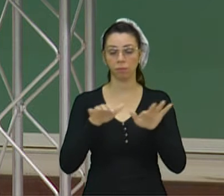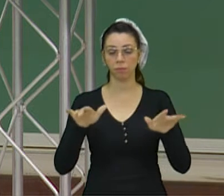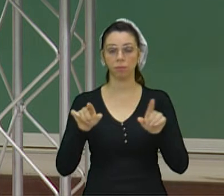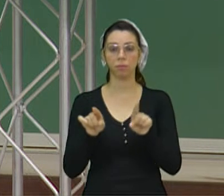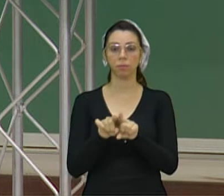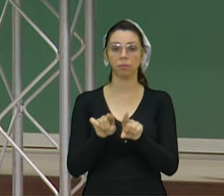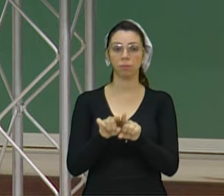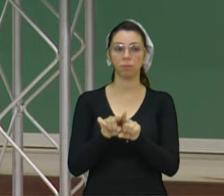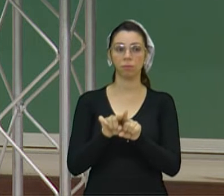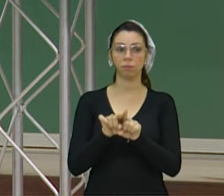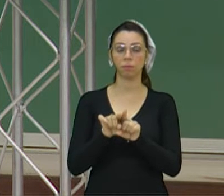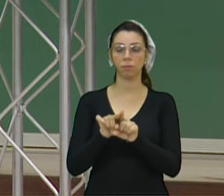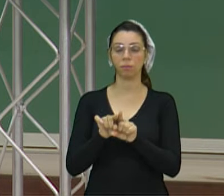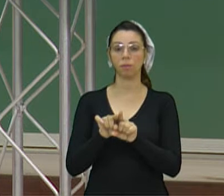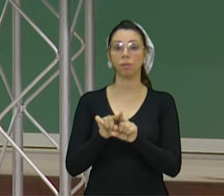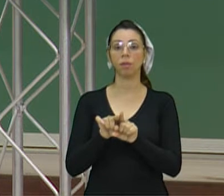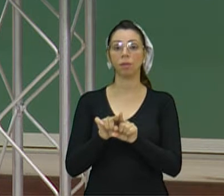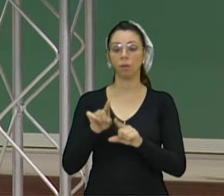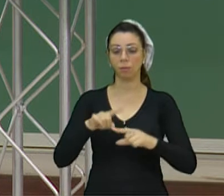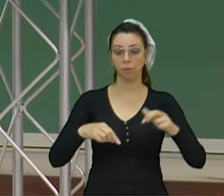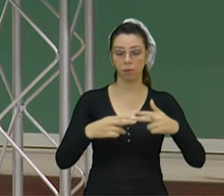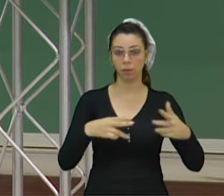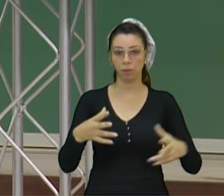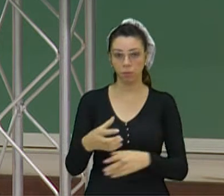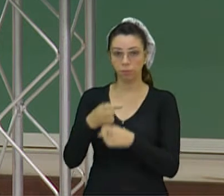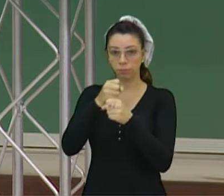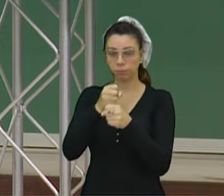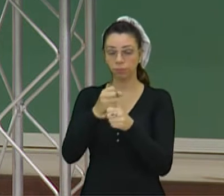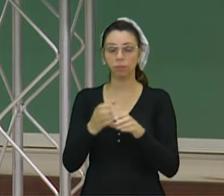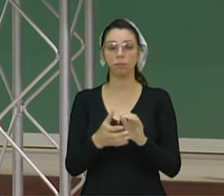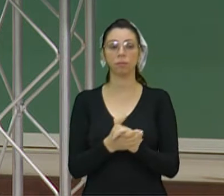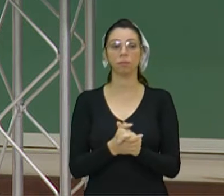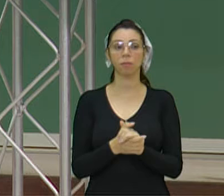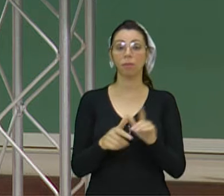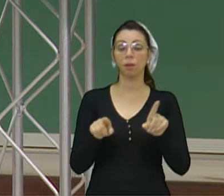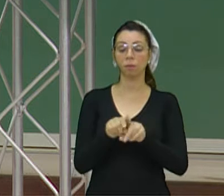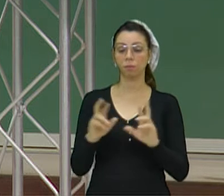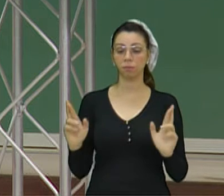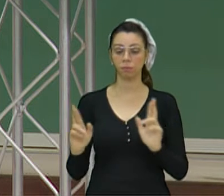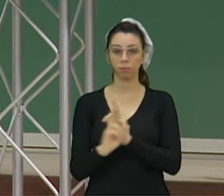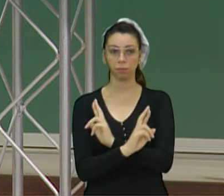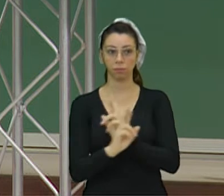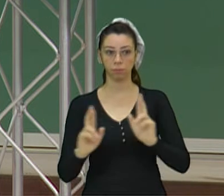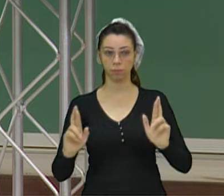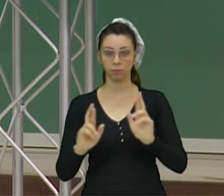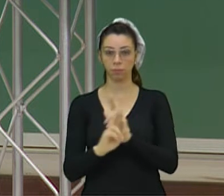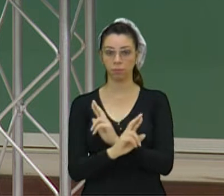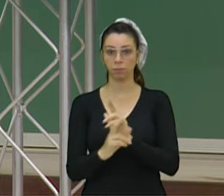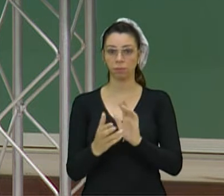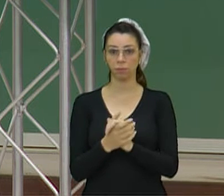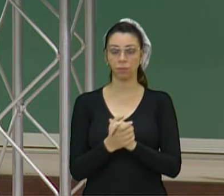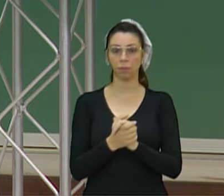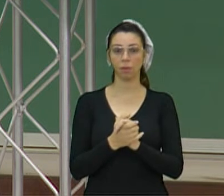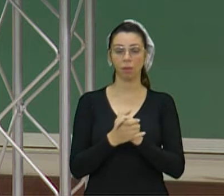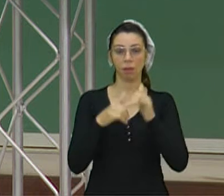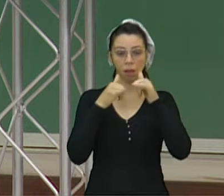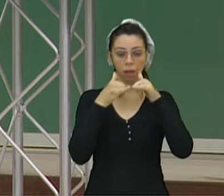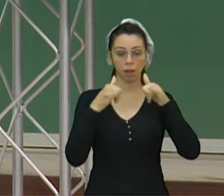também a resistividade dos materiais e vimos as relações entre a resistência